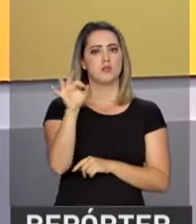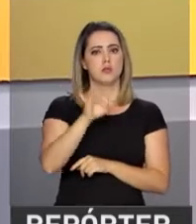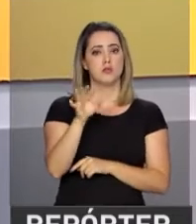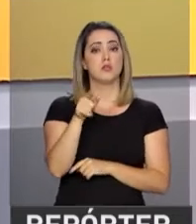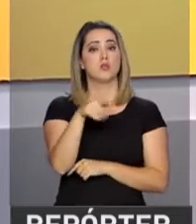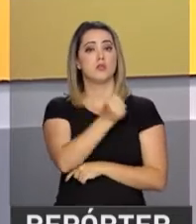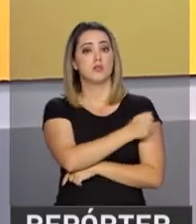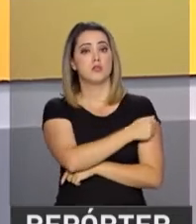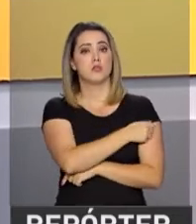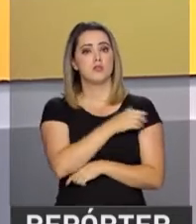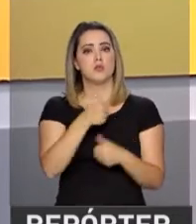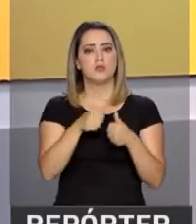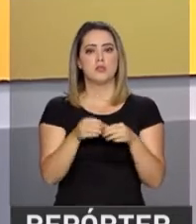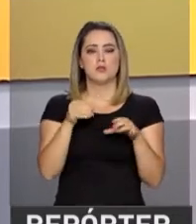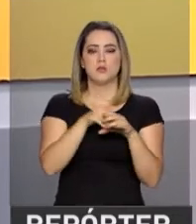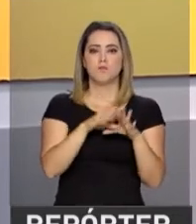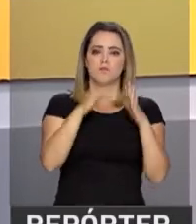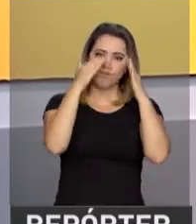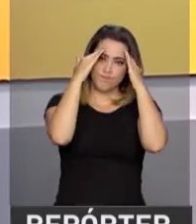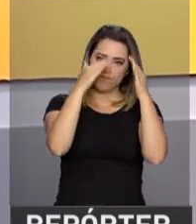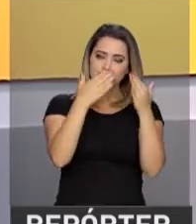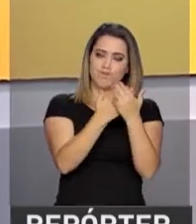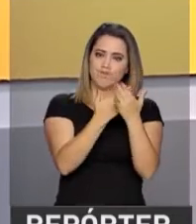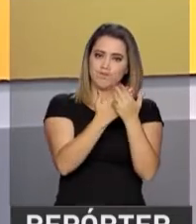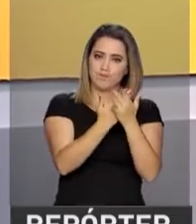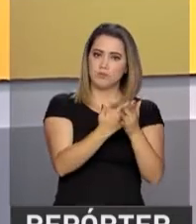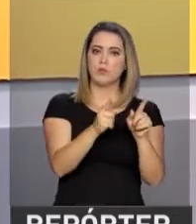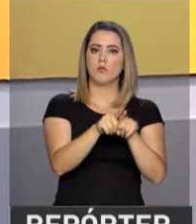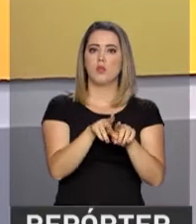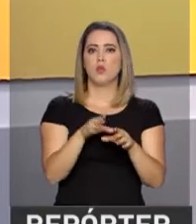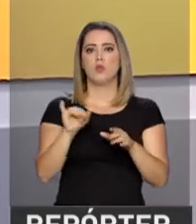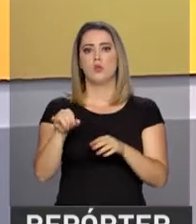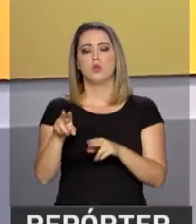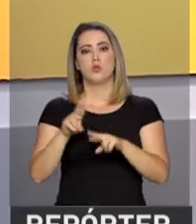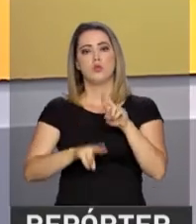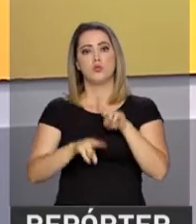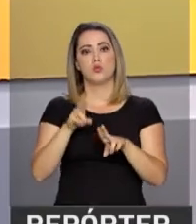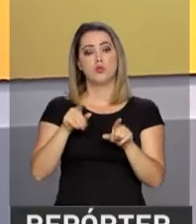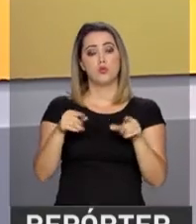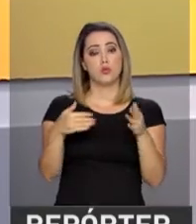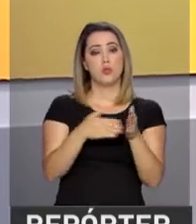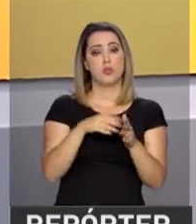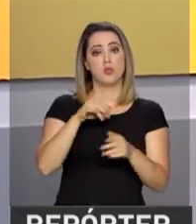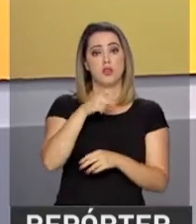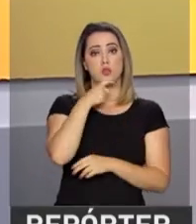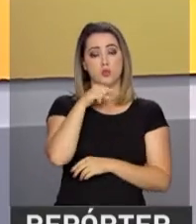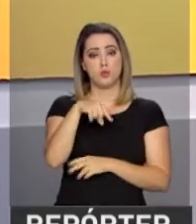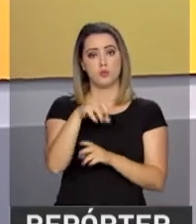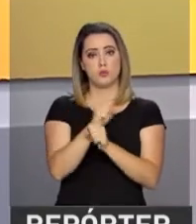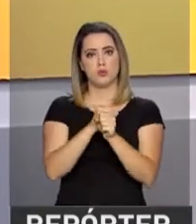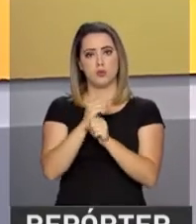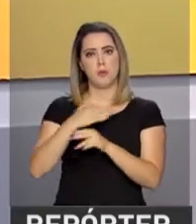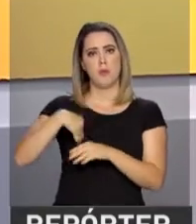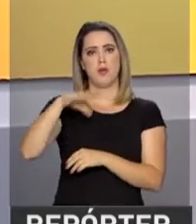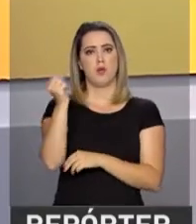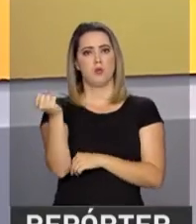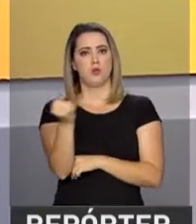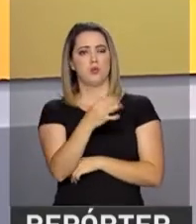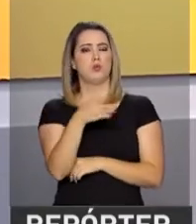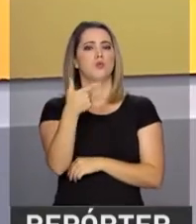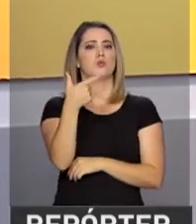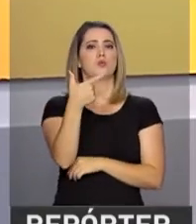87% desses alunos estavam dentro da sala de aula entre os meses de junho e julho deste ano. O maior índice já registrado